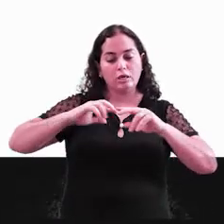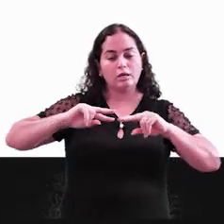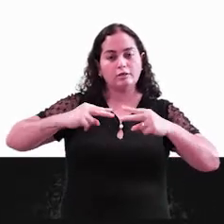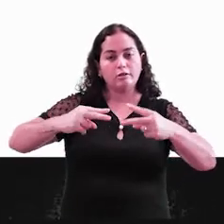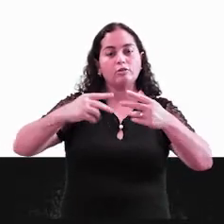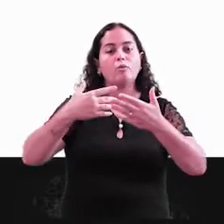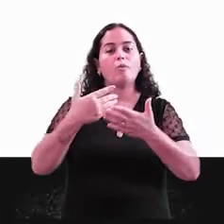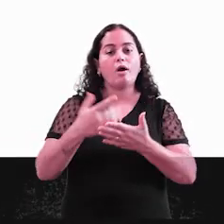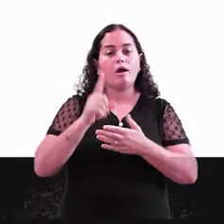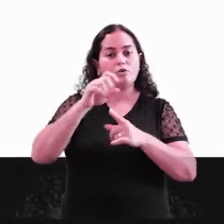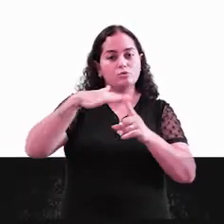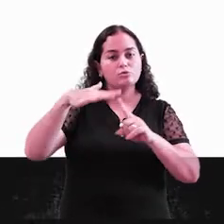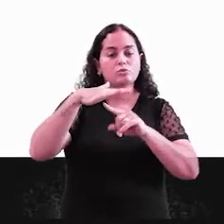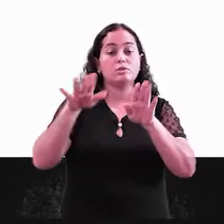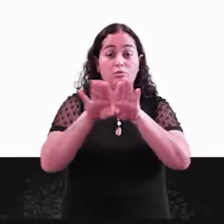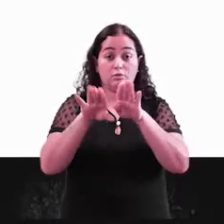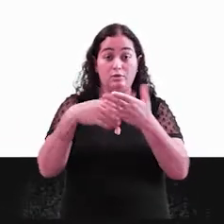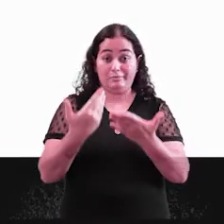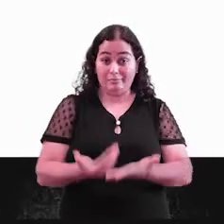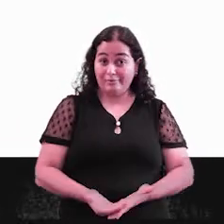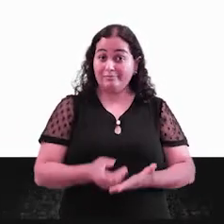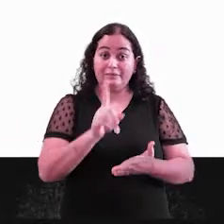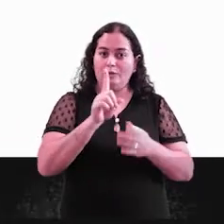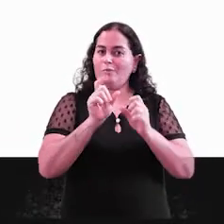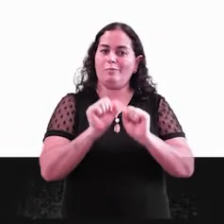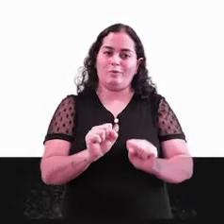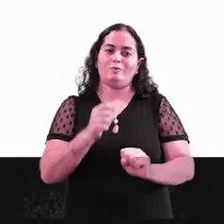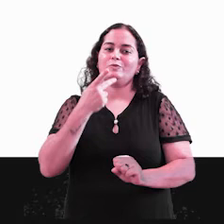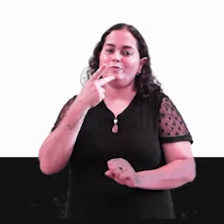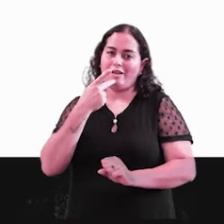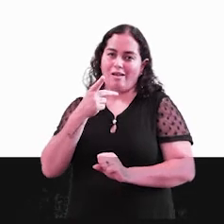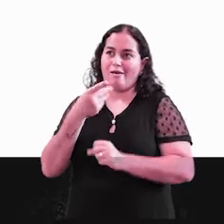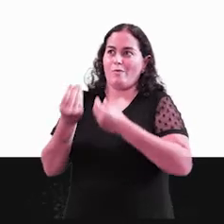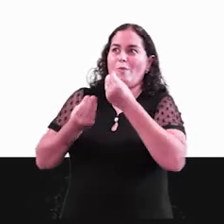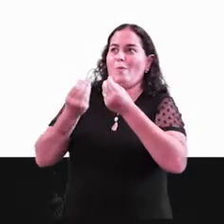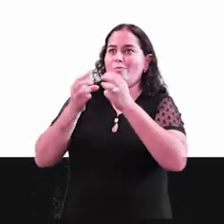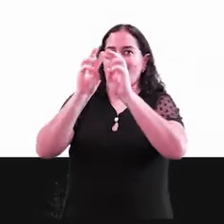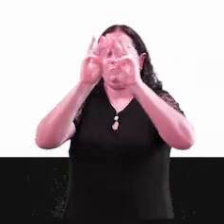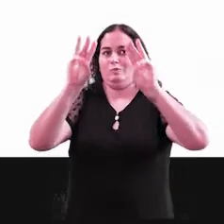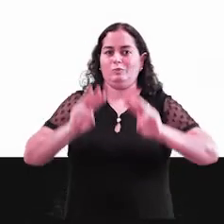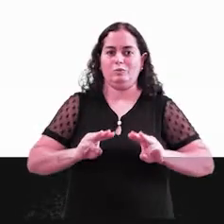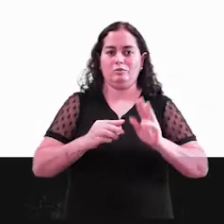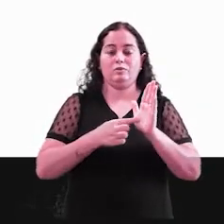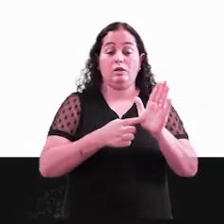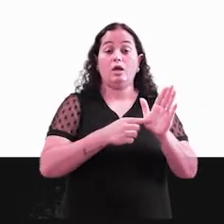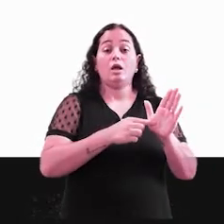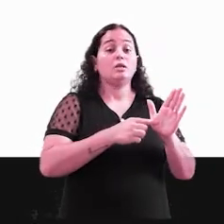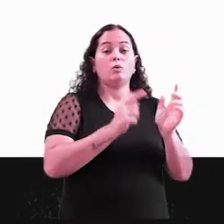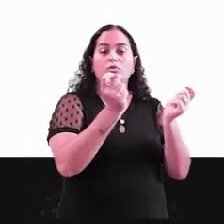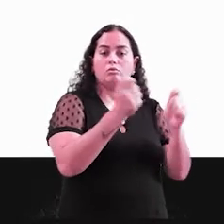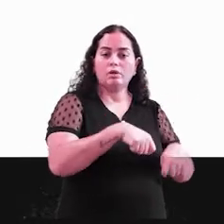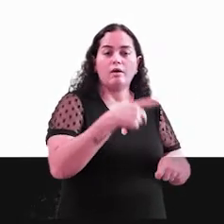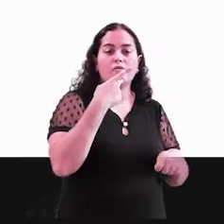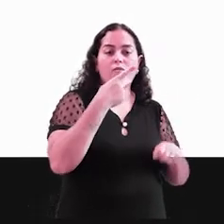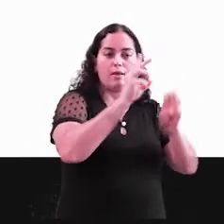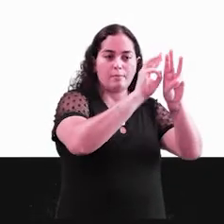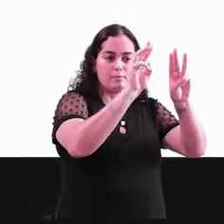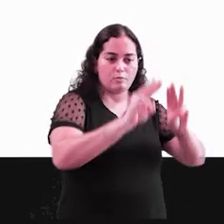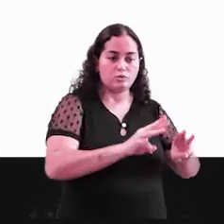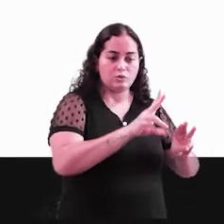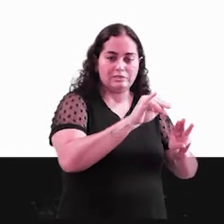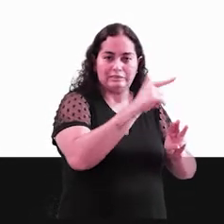social, a esse público, não se pode falar em museu. Então, não tem como eu falar de museu sem público, e não tem como eu